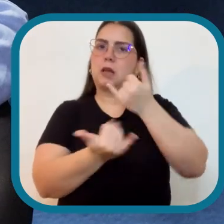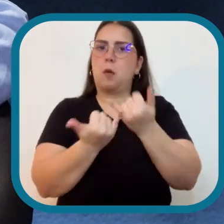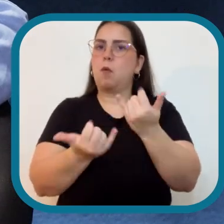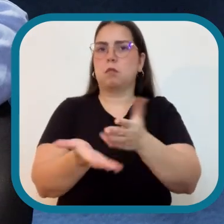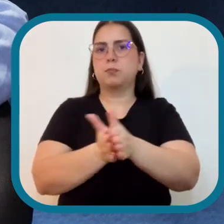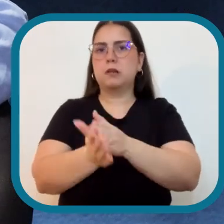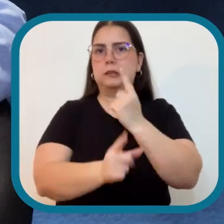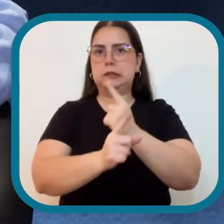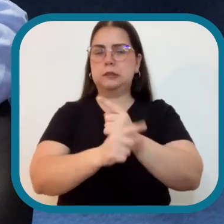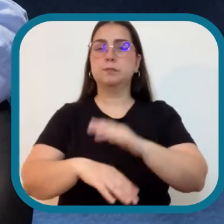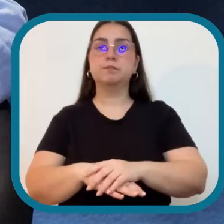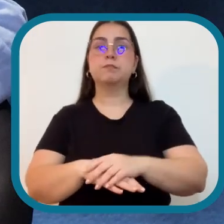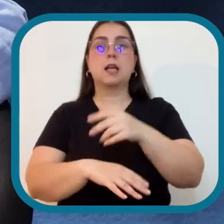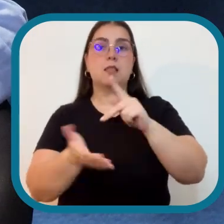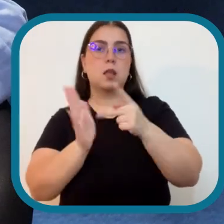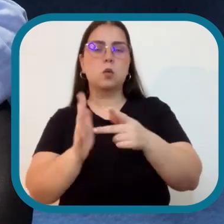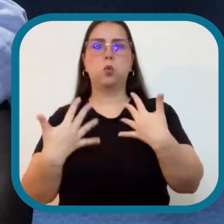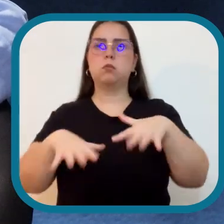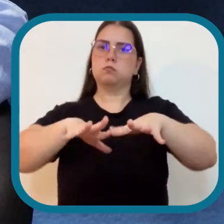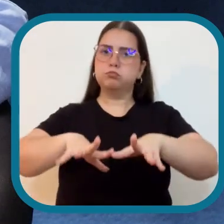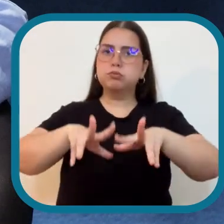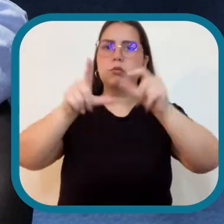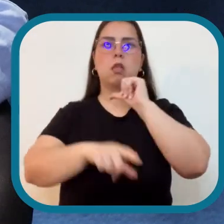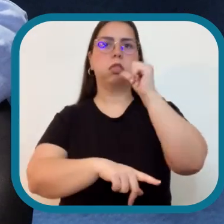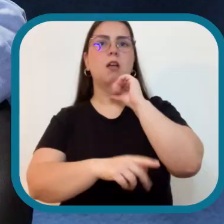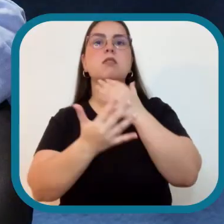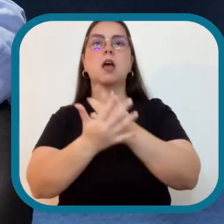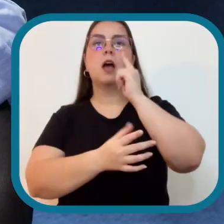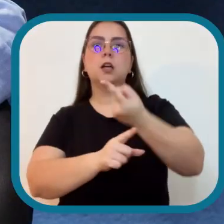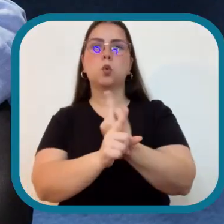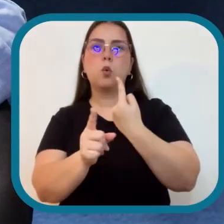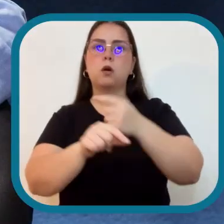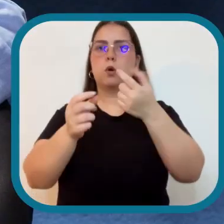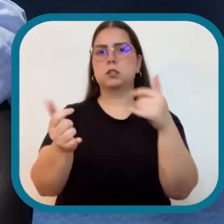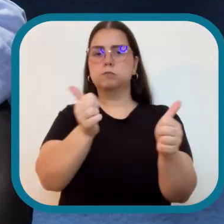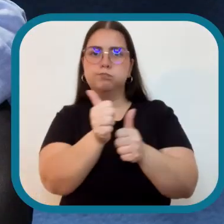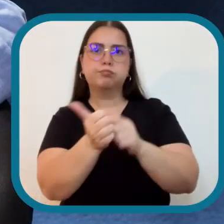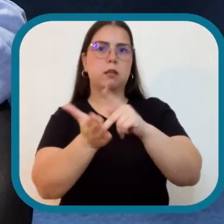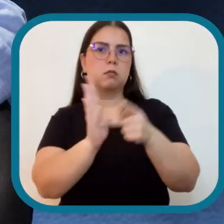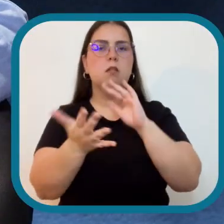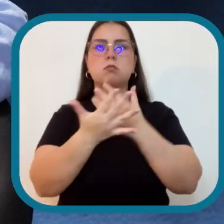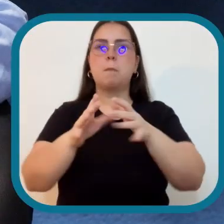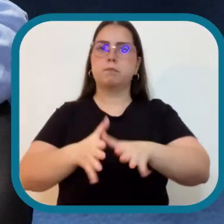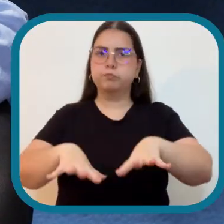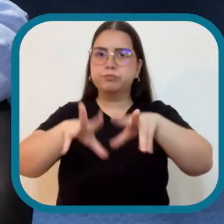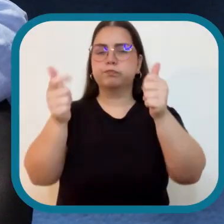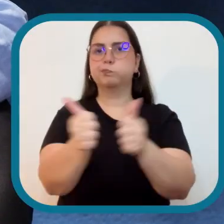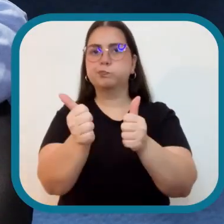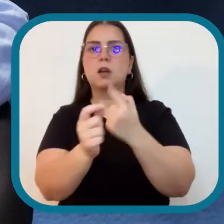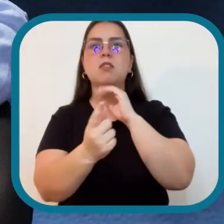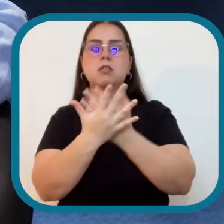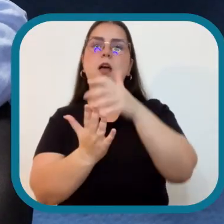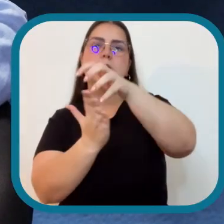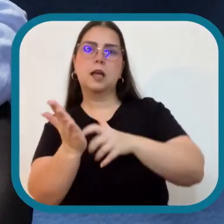simples e imediatas. As capacidades desta tecnologia estão em constante evolução, o que contribui para o crescimento de assistentes digitais capazes de manipular